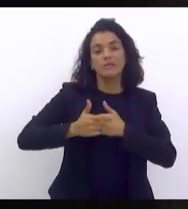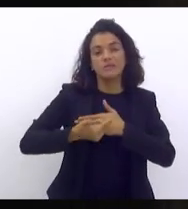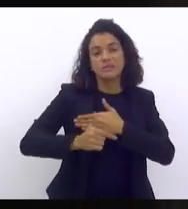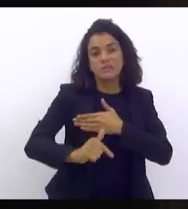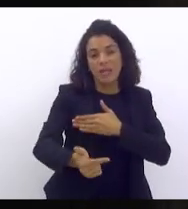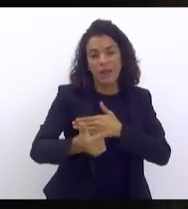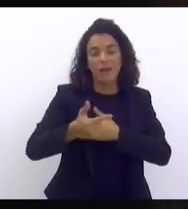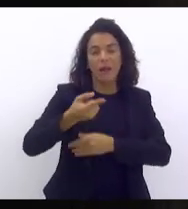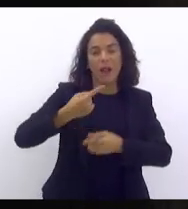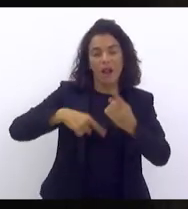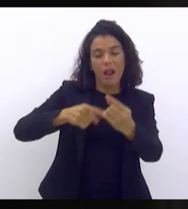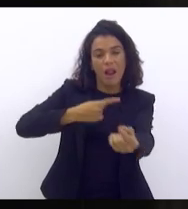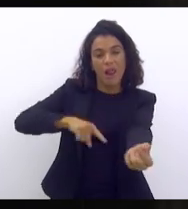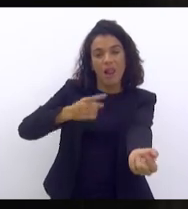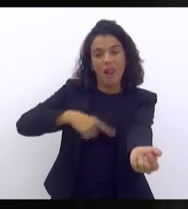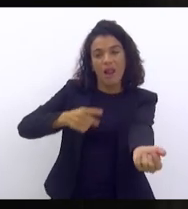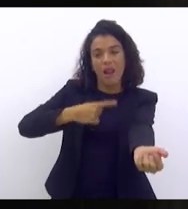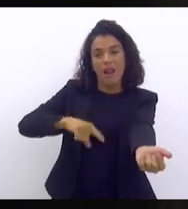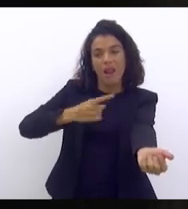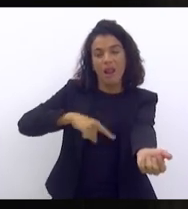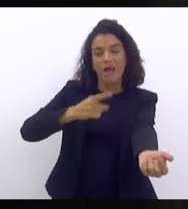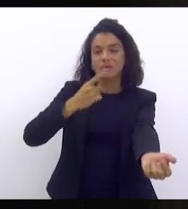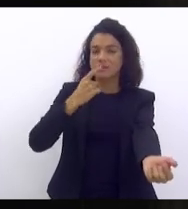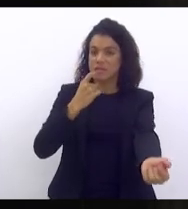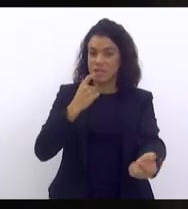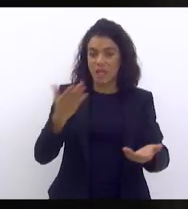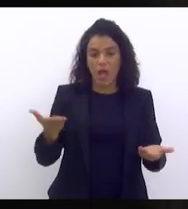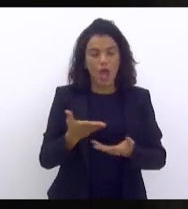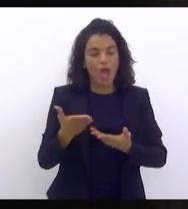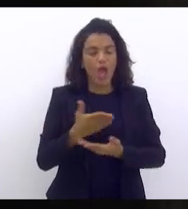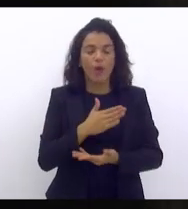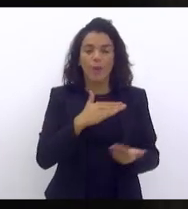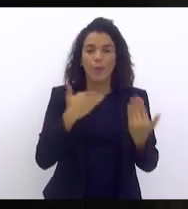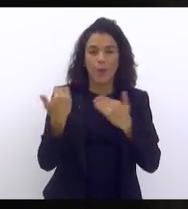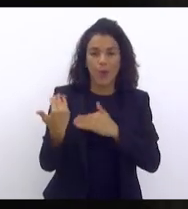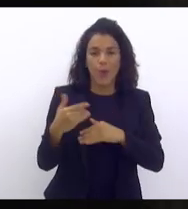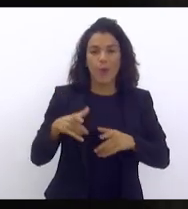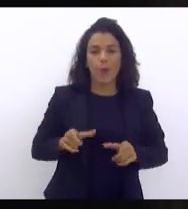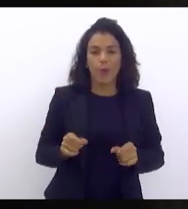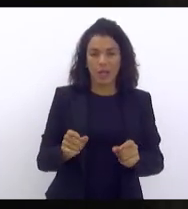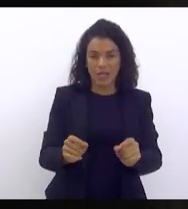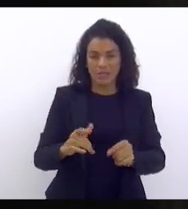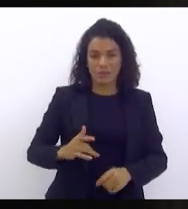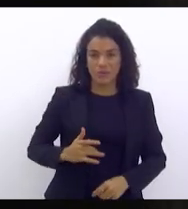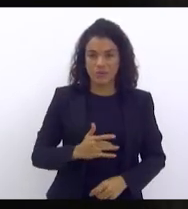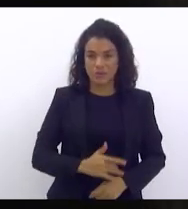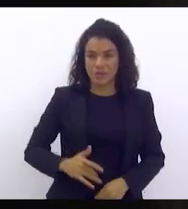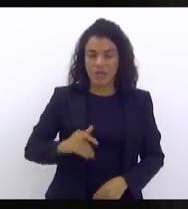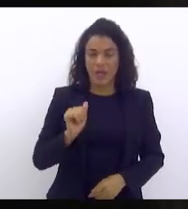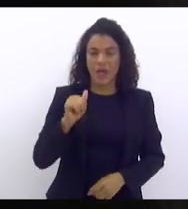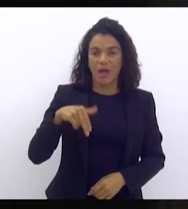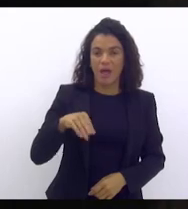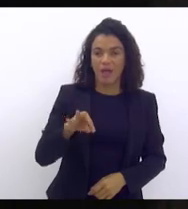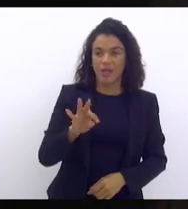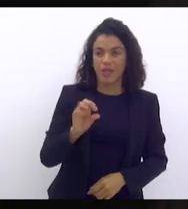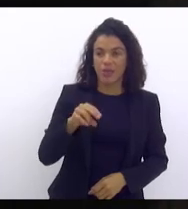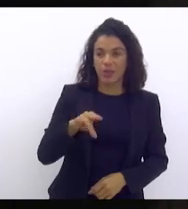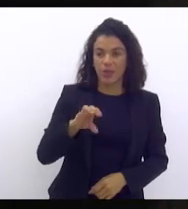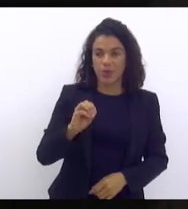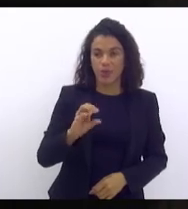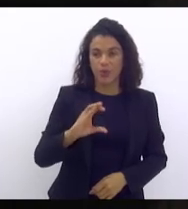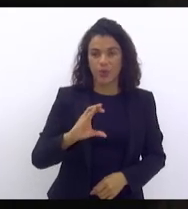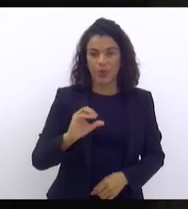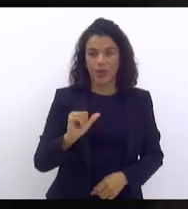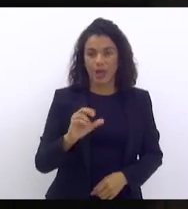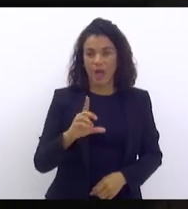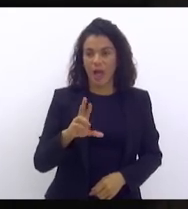fazendo hemodiálise, estava afastado e agora morreu com câncer no intestino, que se chama Antônio Carlos, e eu